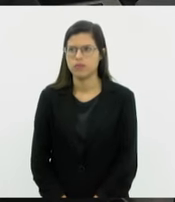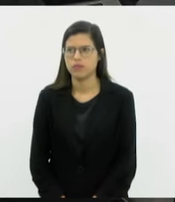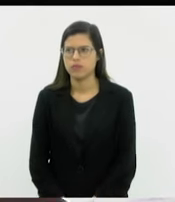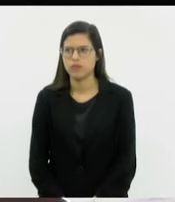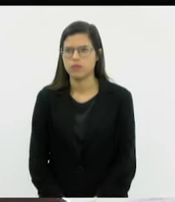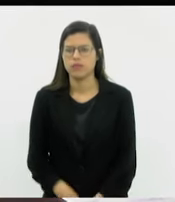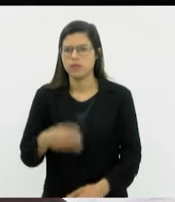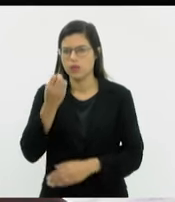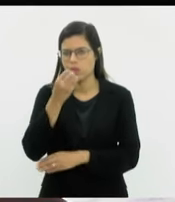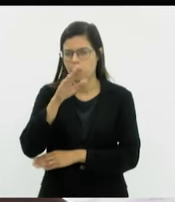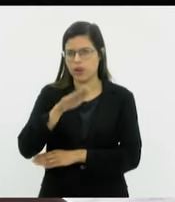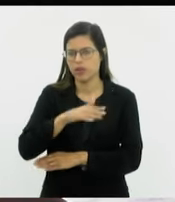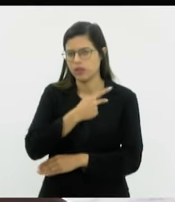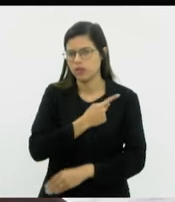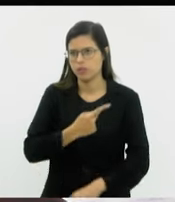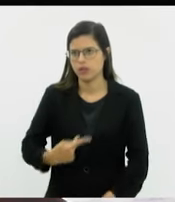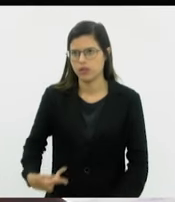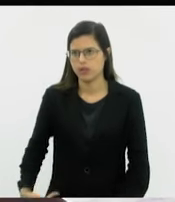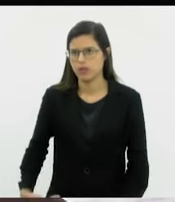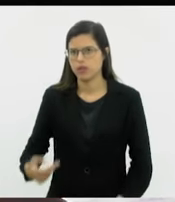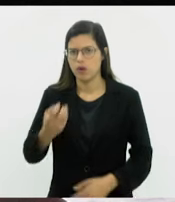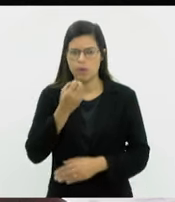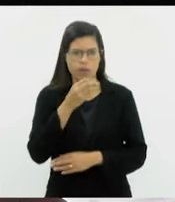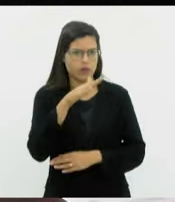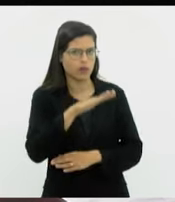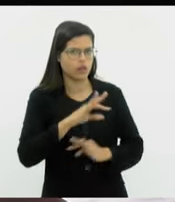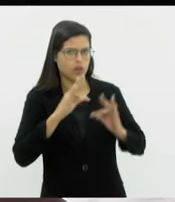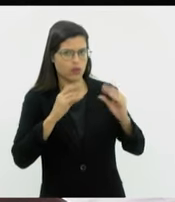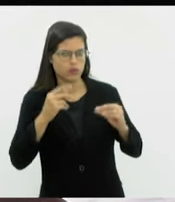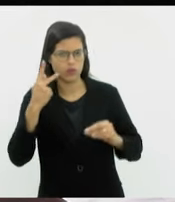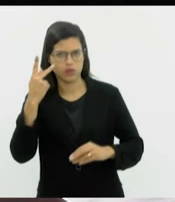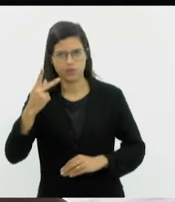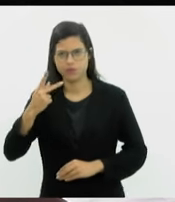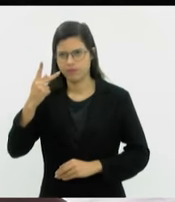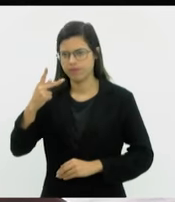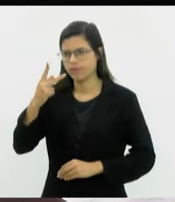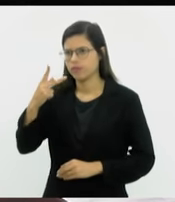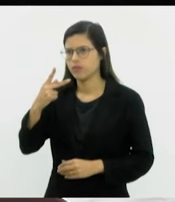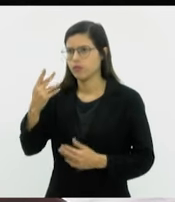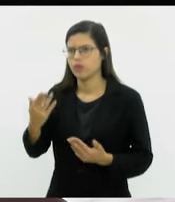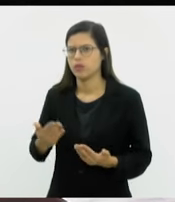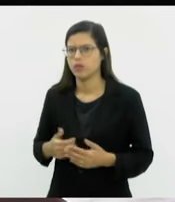Boa tarde, senhor presidente. Boa tarde a todos os parlamentares que